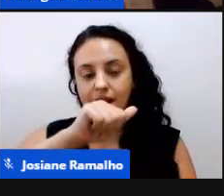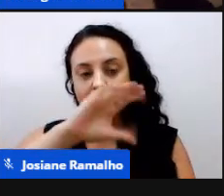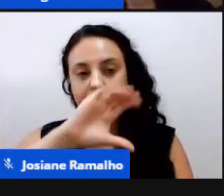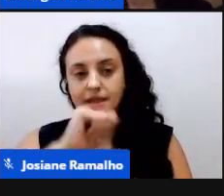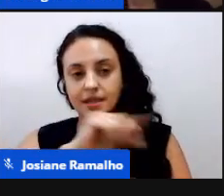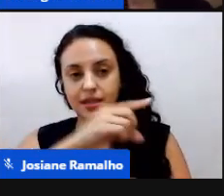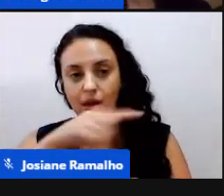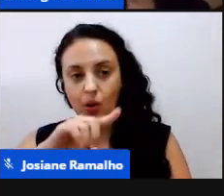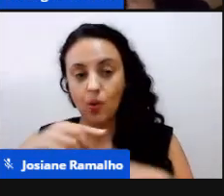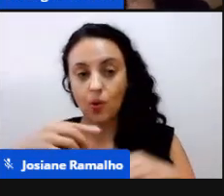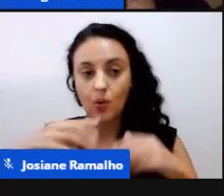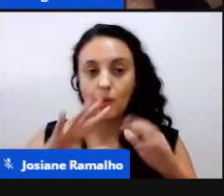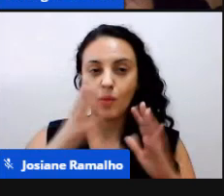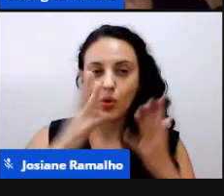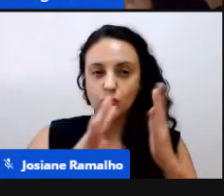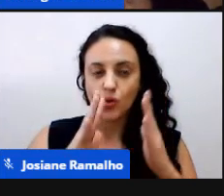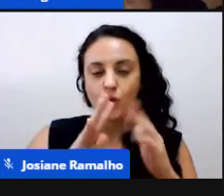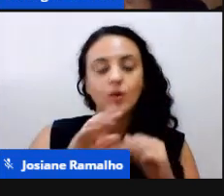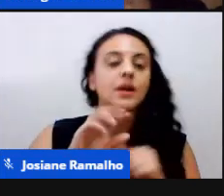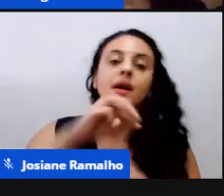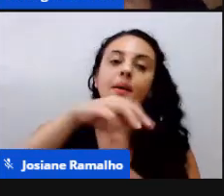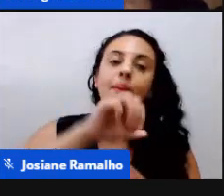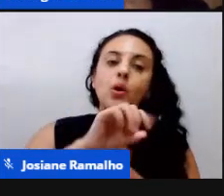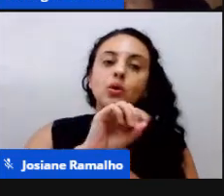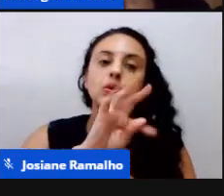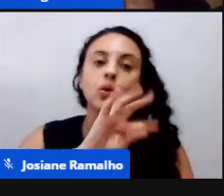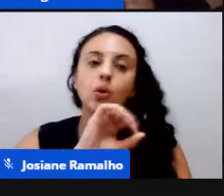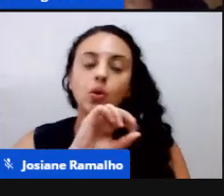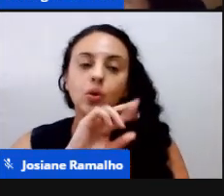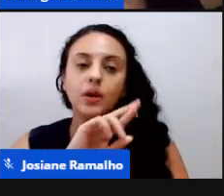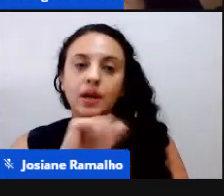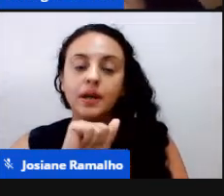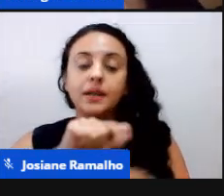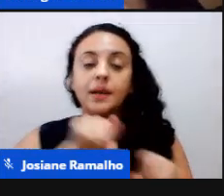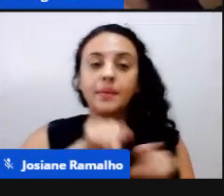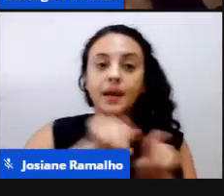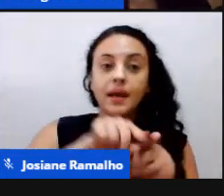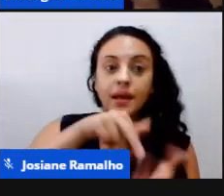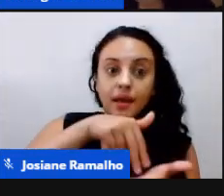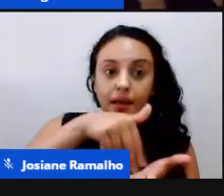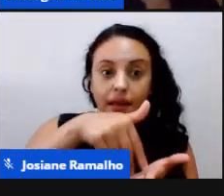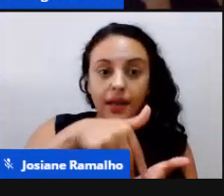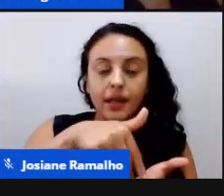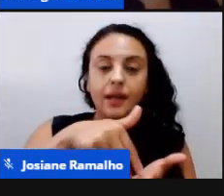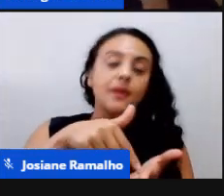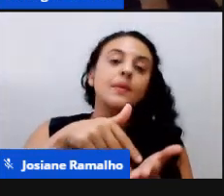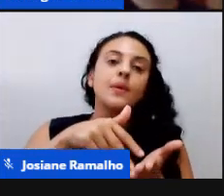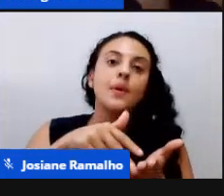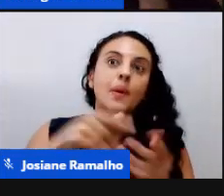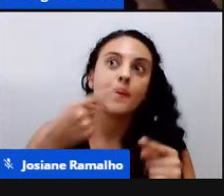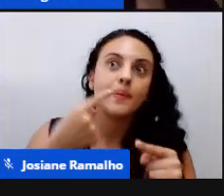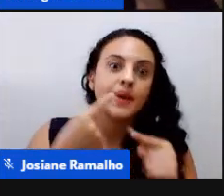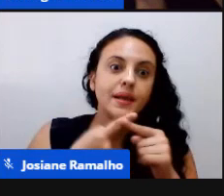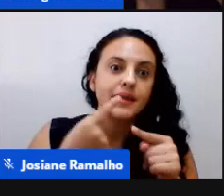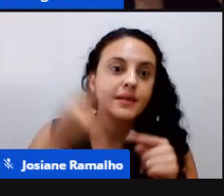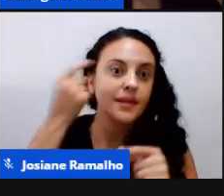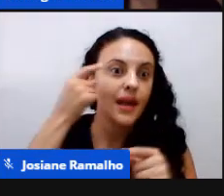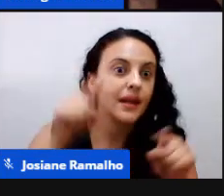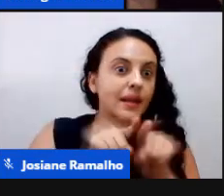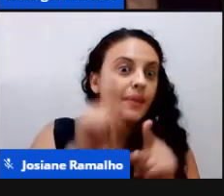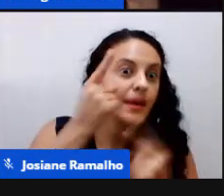lateralidade. Podemos pensar também no desenvolvimento com gestos, com mímicas, com